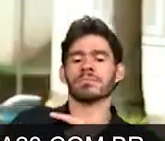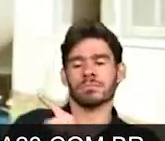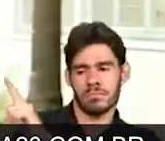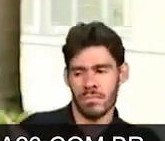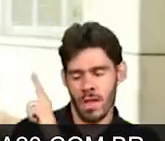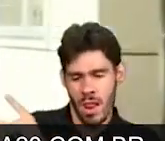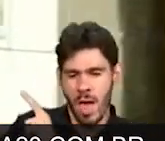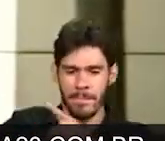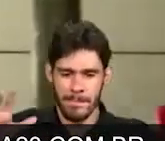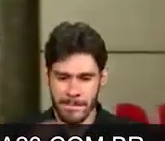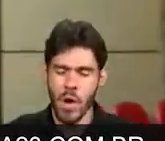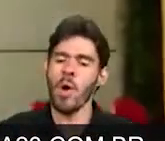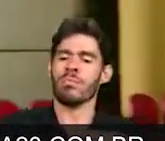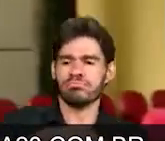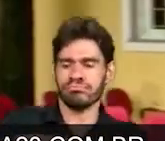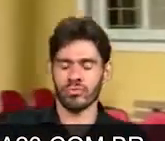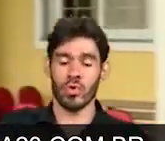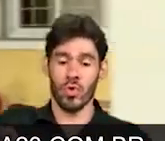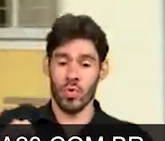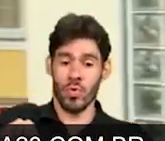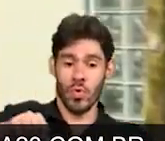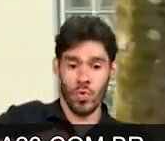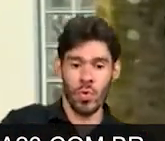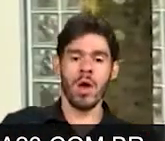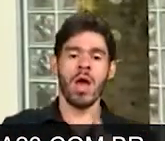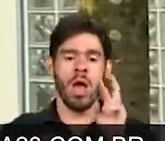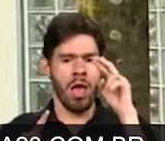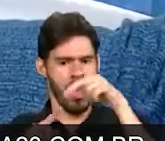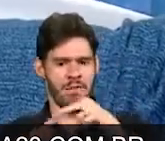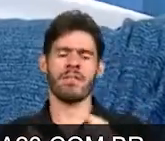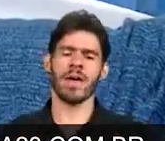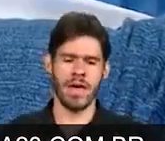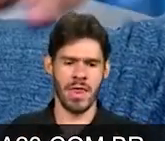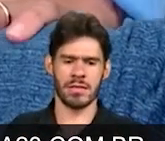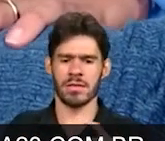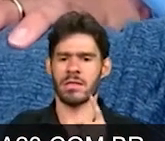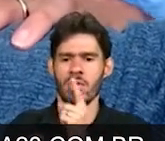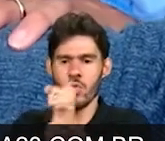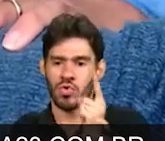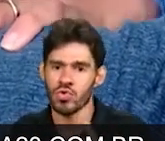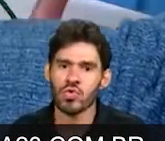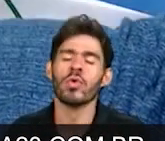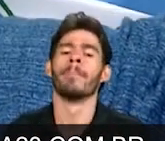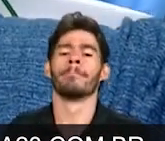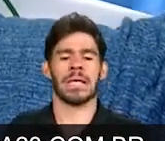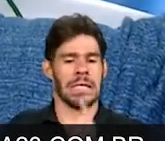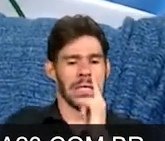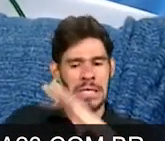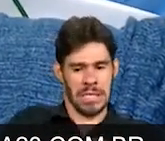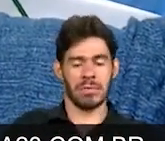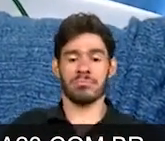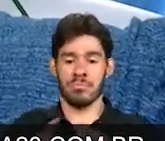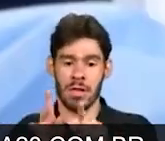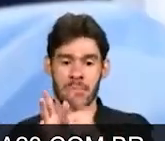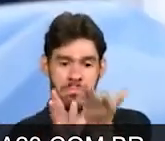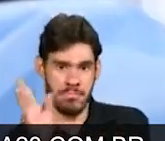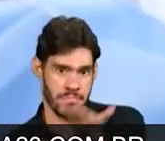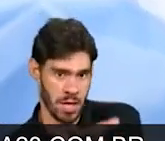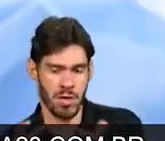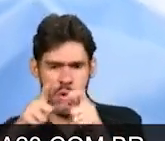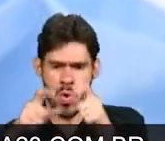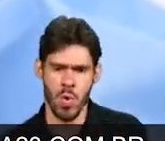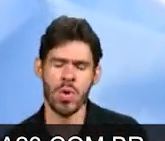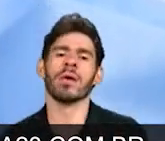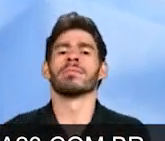de hanseníase da Fiocruz é uma unidade de referência para o diagnóstico e o tratamento da doença. No